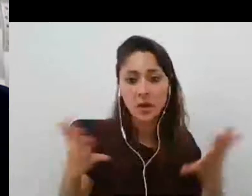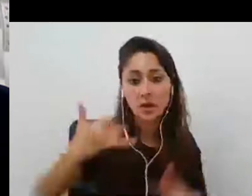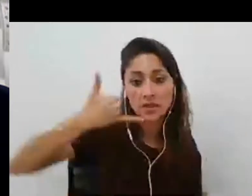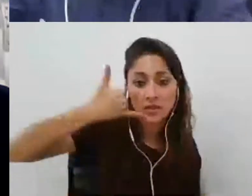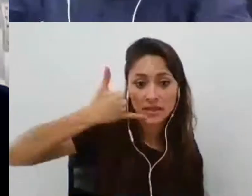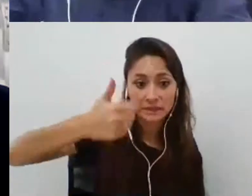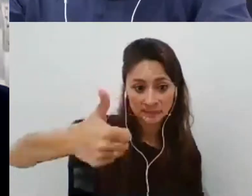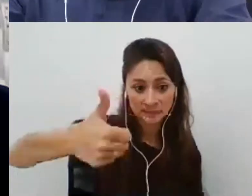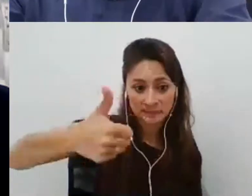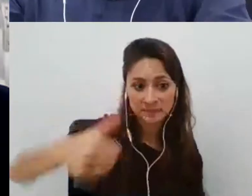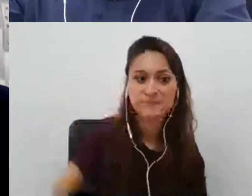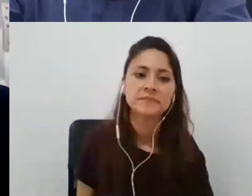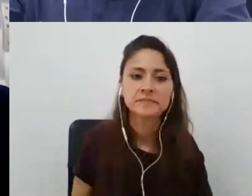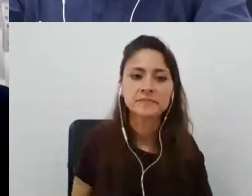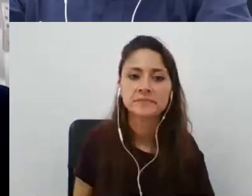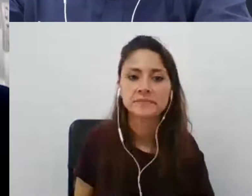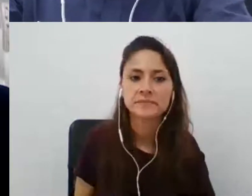Tá?